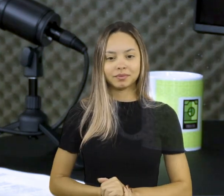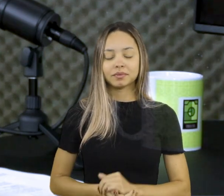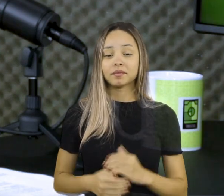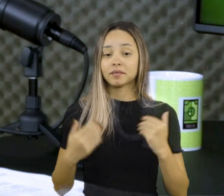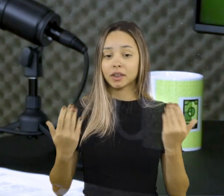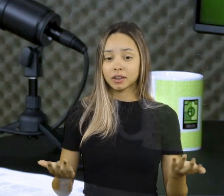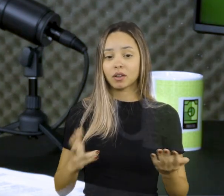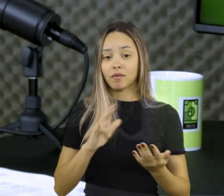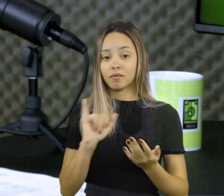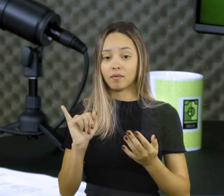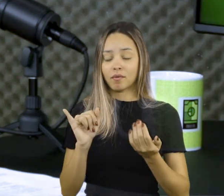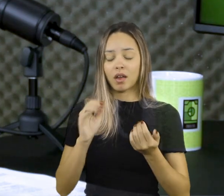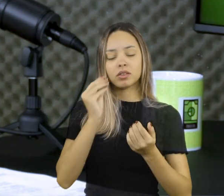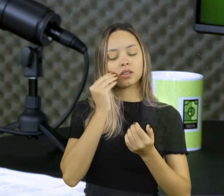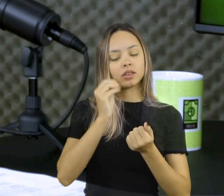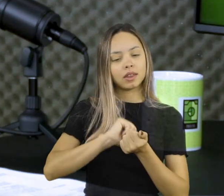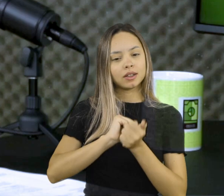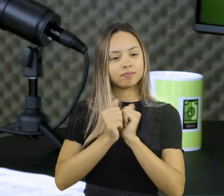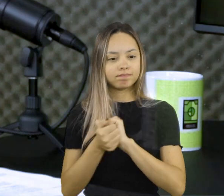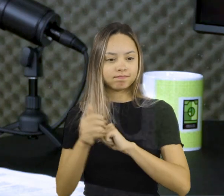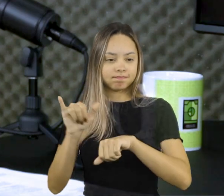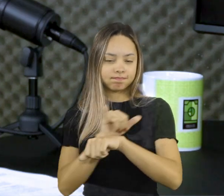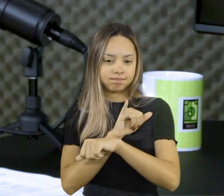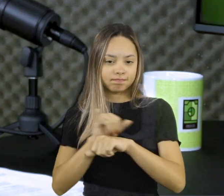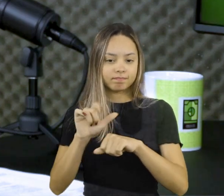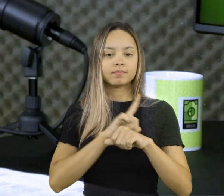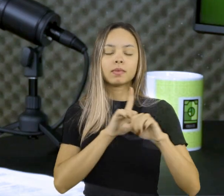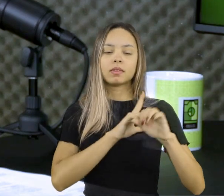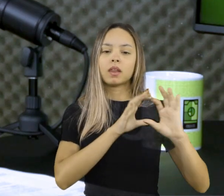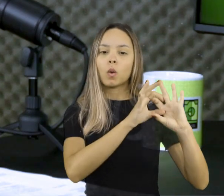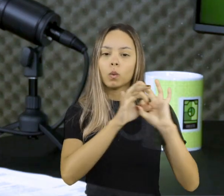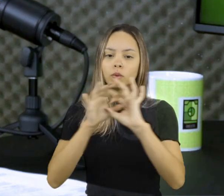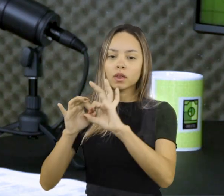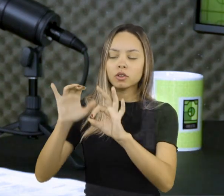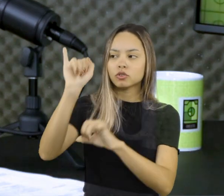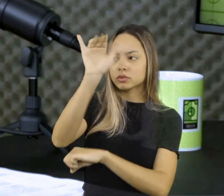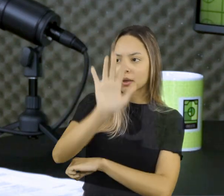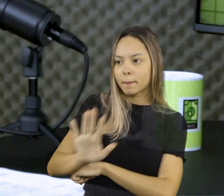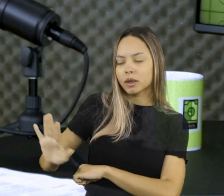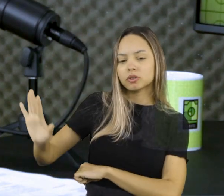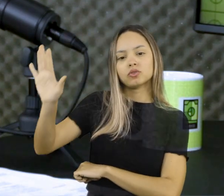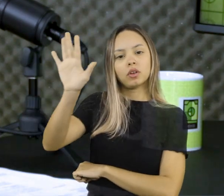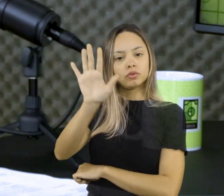a adequação, e a gente vem com os contextos imagéticos, a gente vem